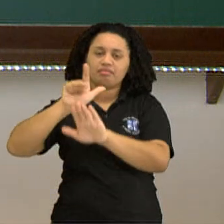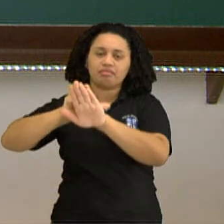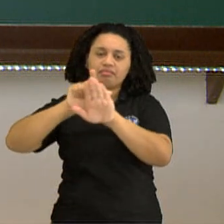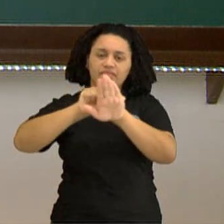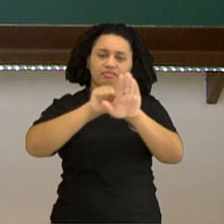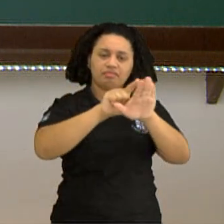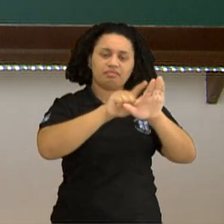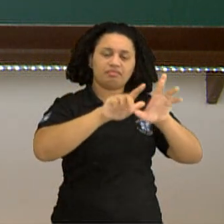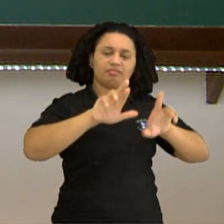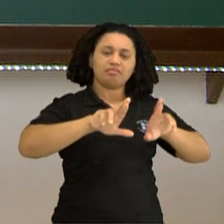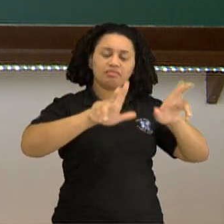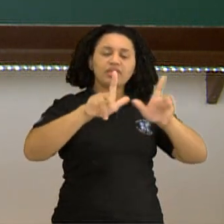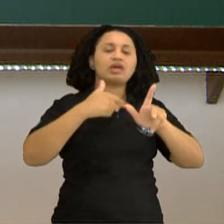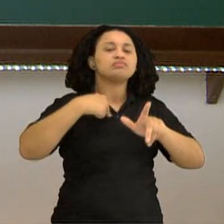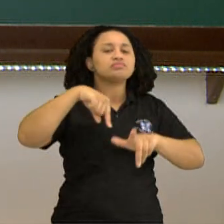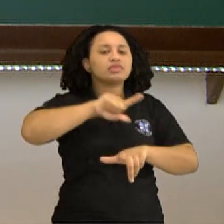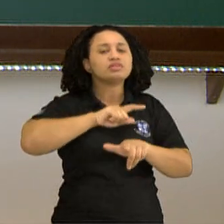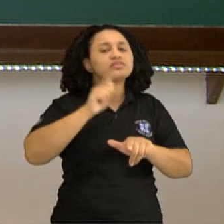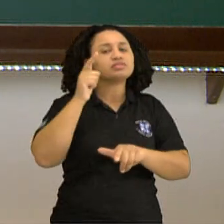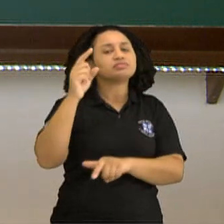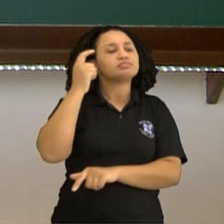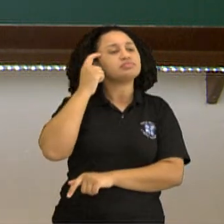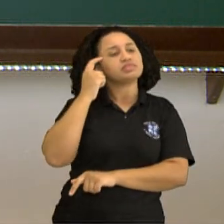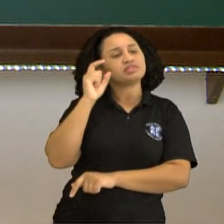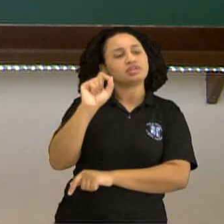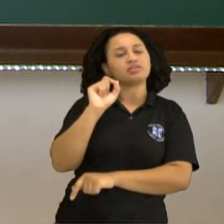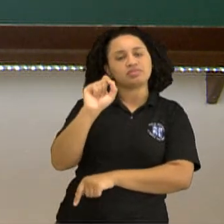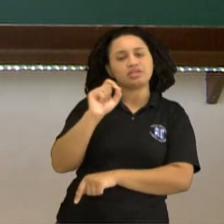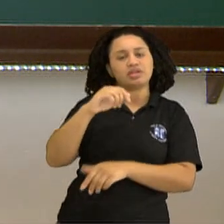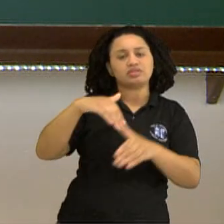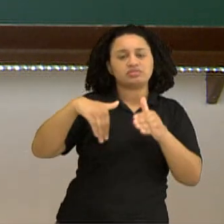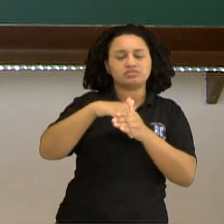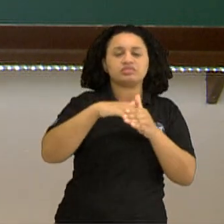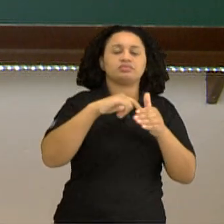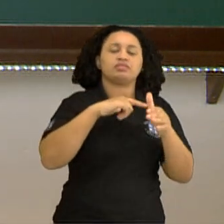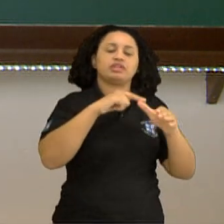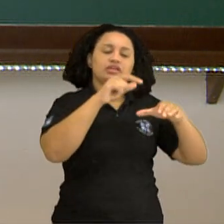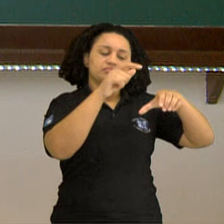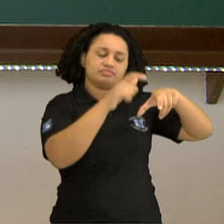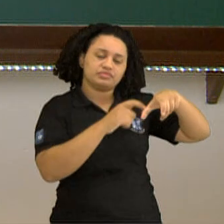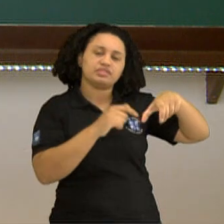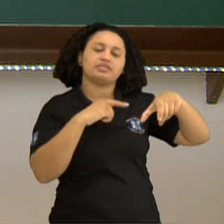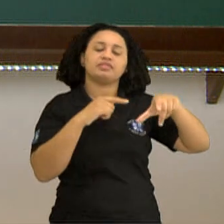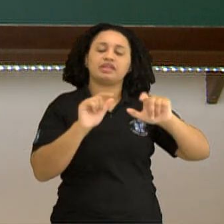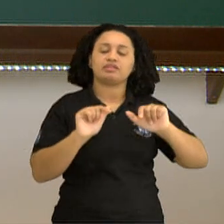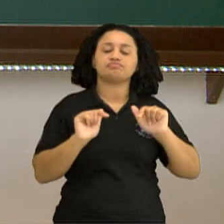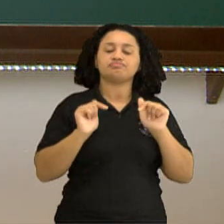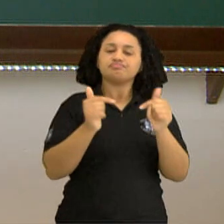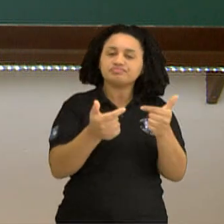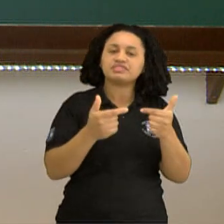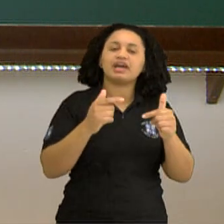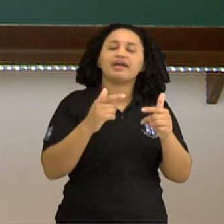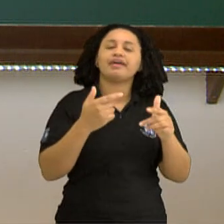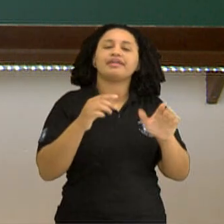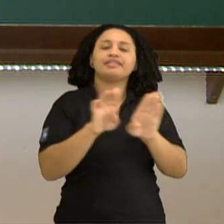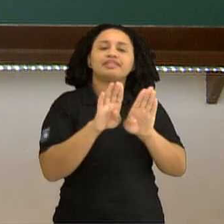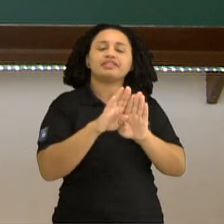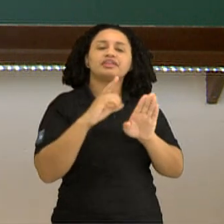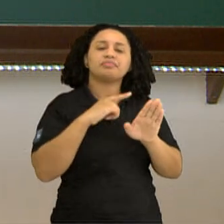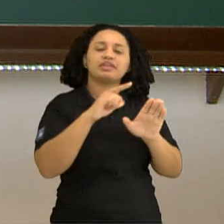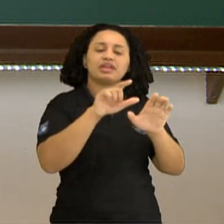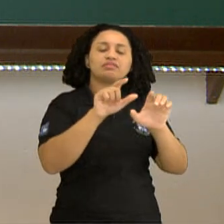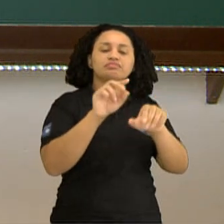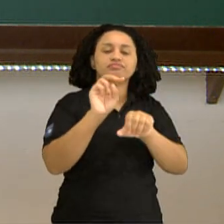função. Nós podemos pensar que, assim como no futebol, nós temos lá o goleiro, o centroavante, nós temos o